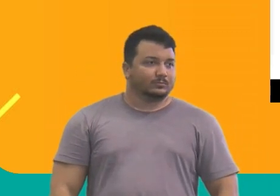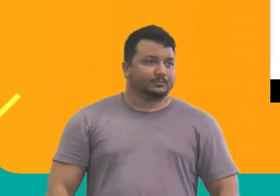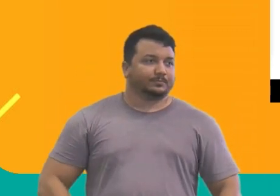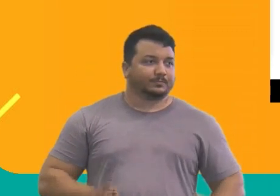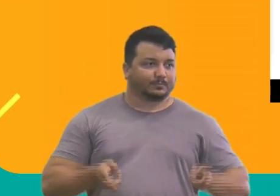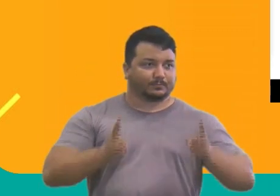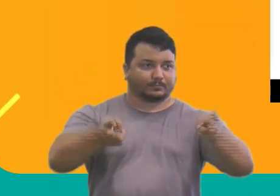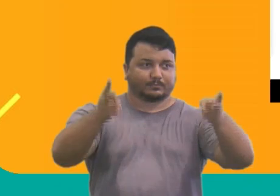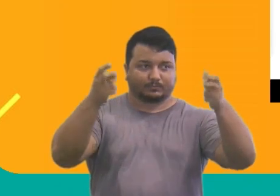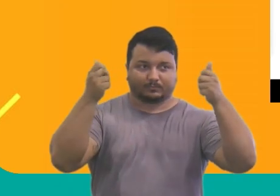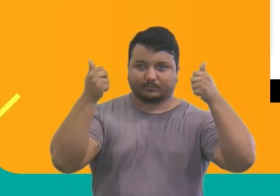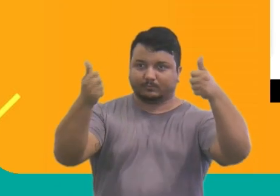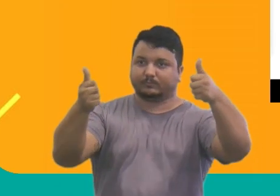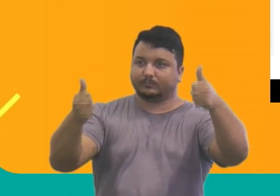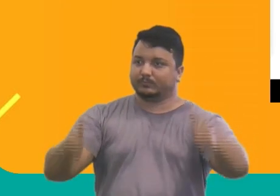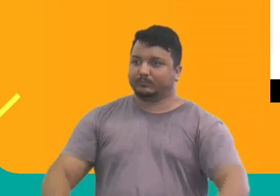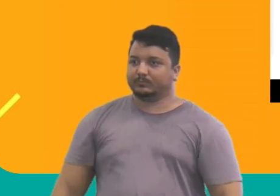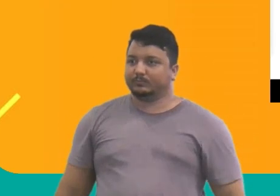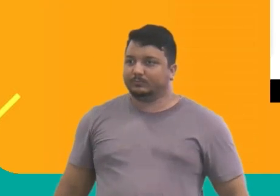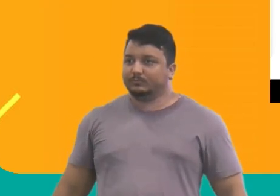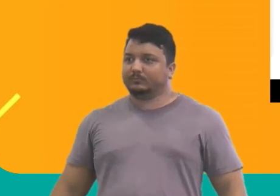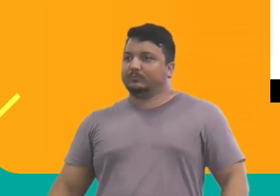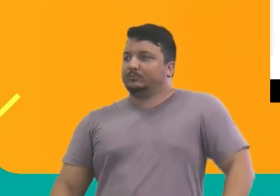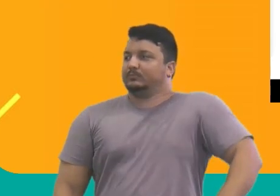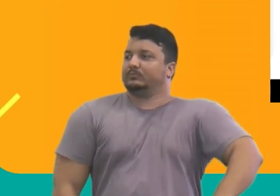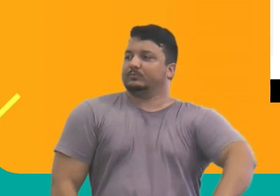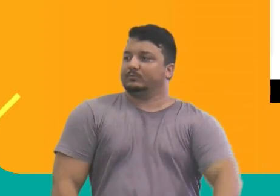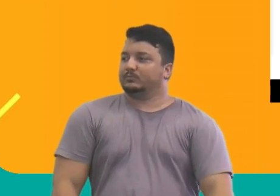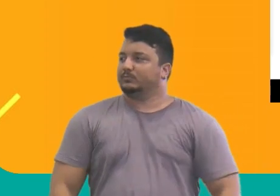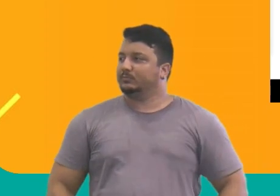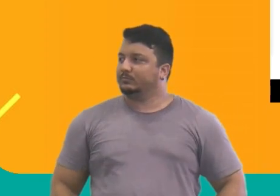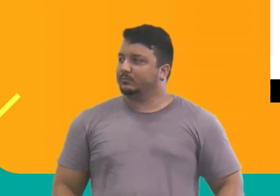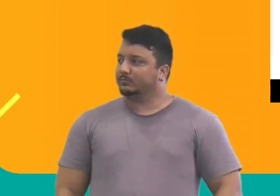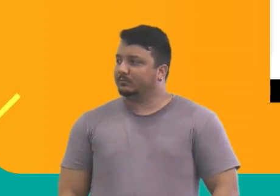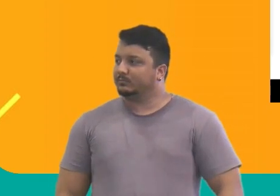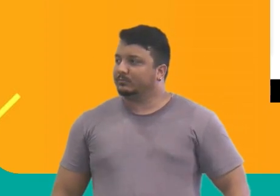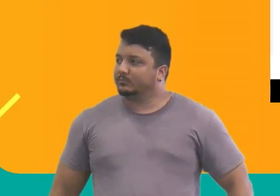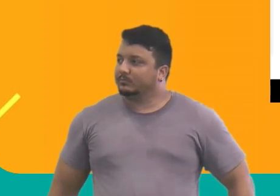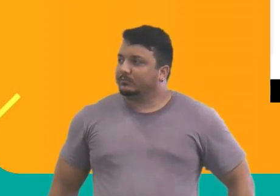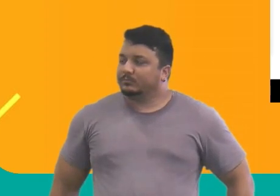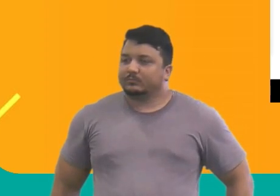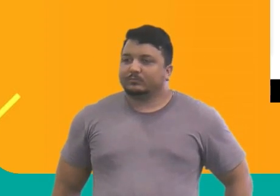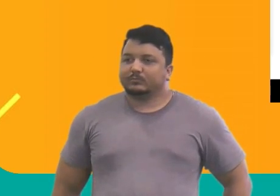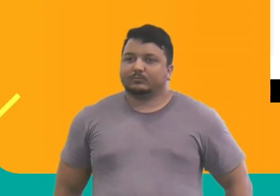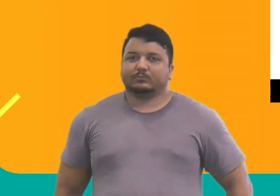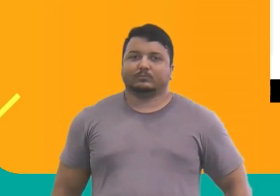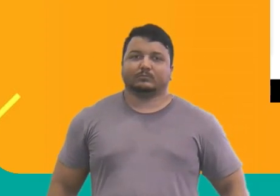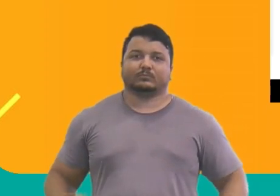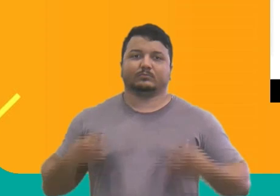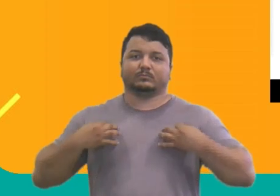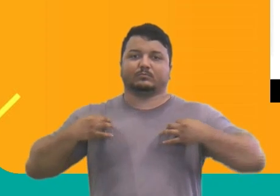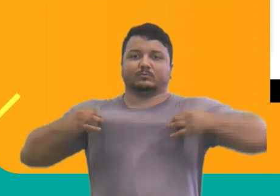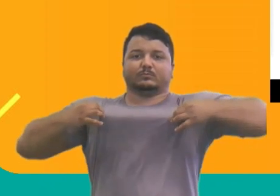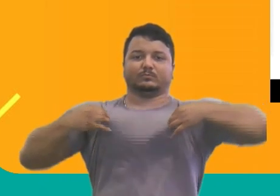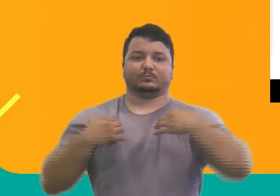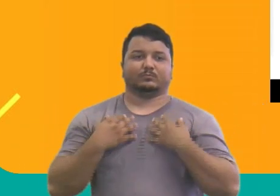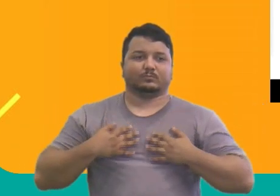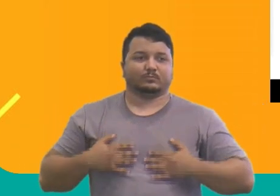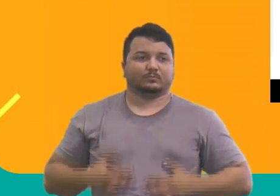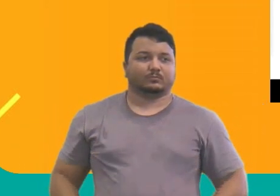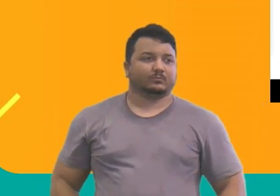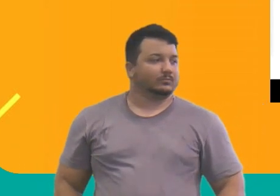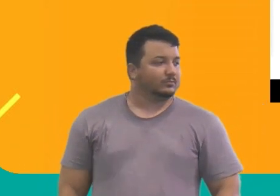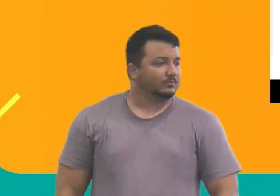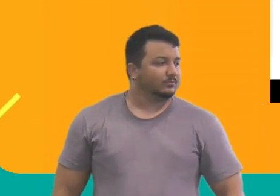Seguimos? Seguimos. Vamos lá. E aí a gente continua com os sais,